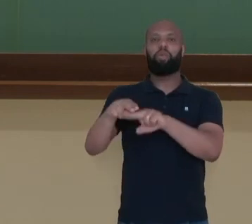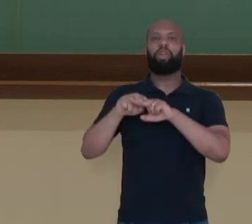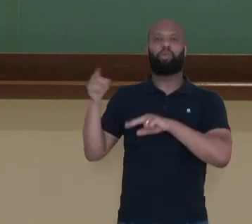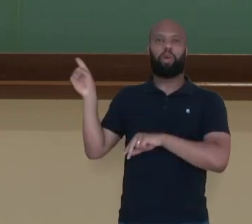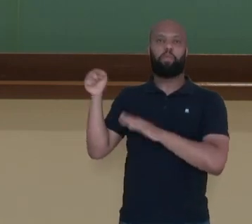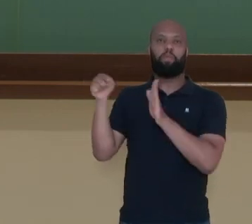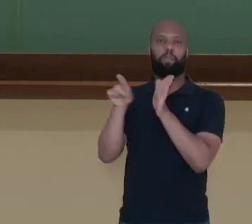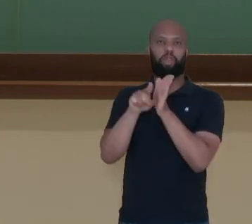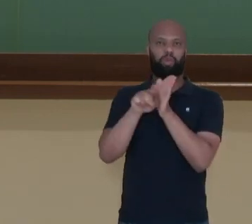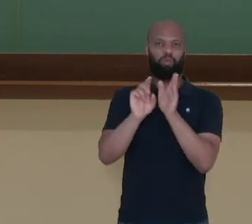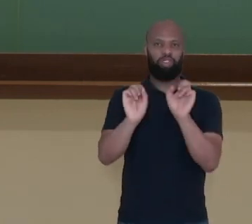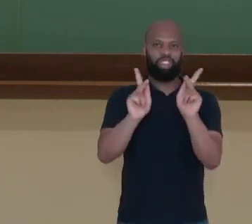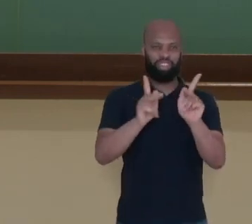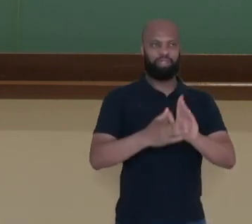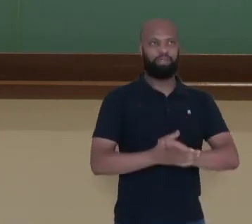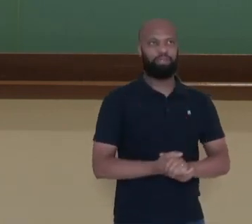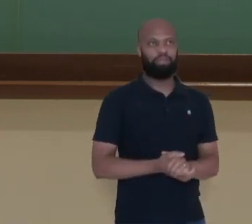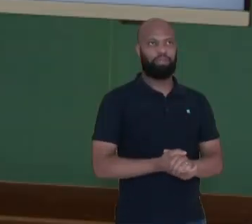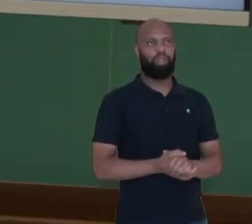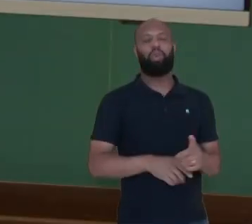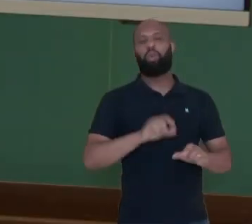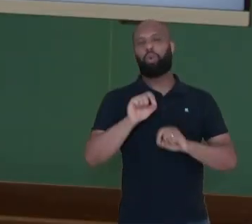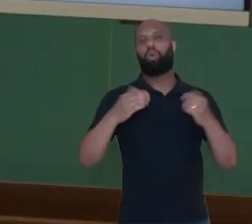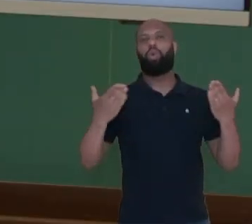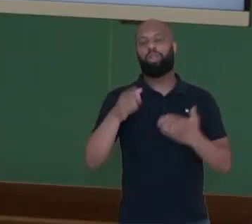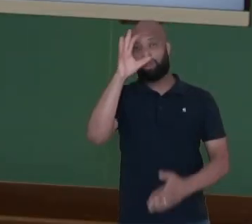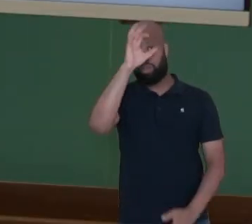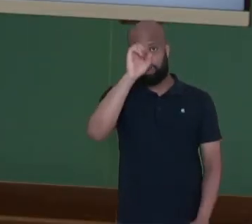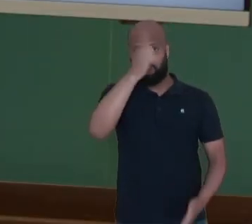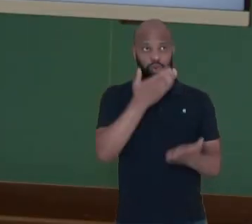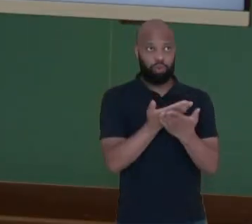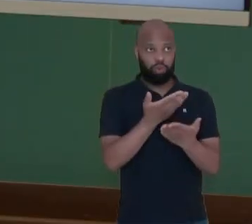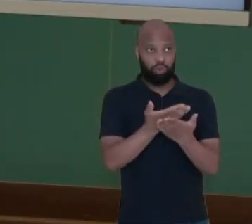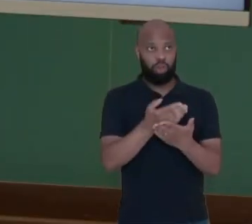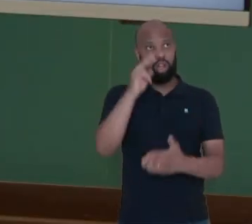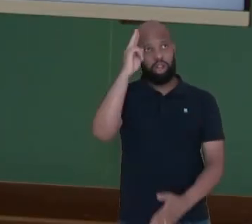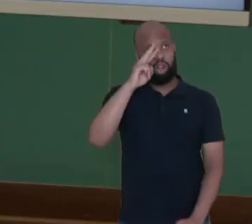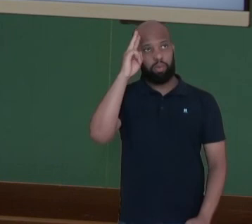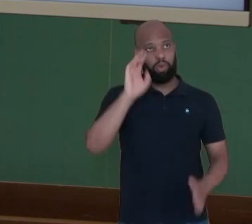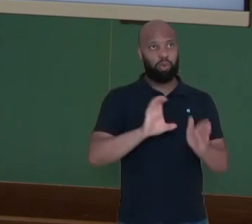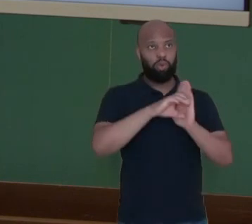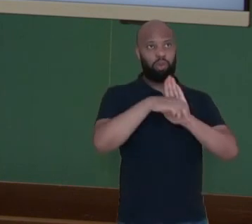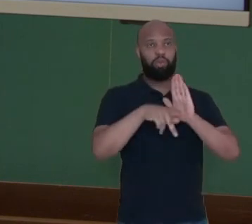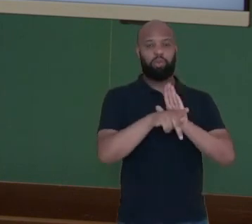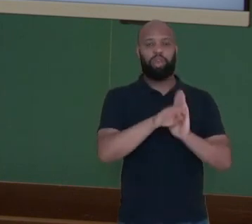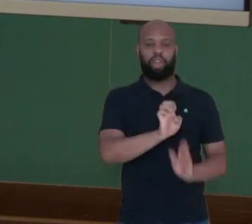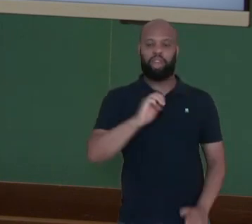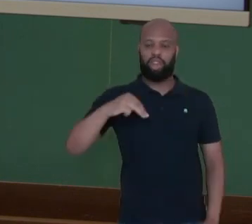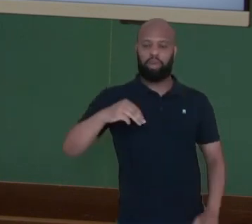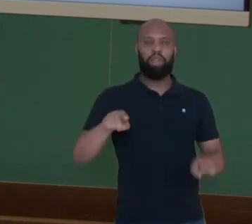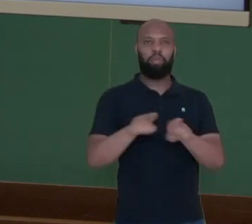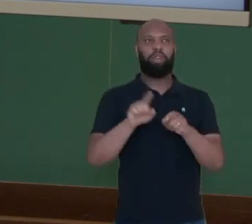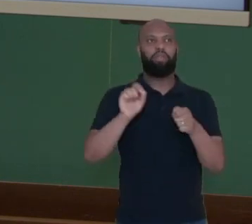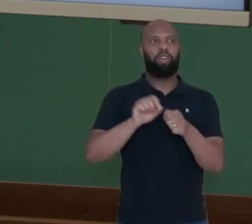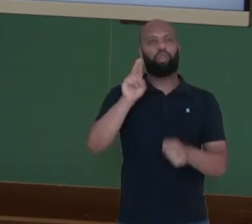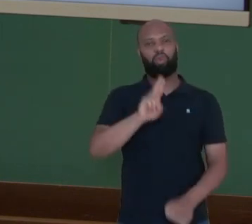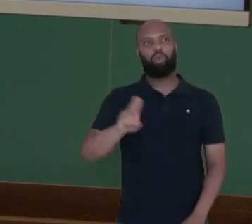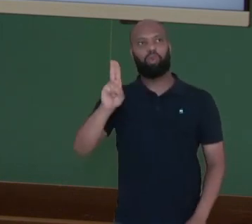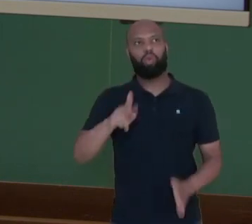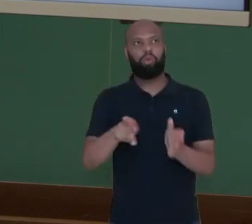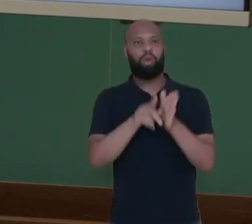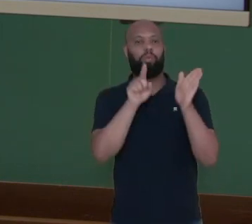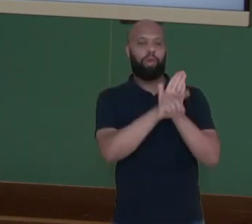dele. Ok? Então, o que vimos hoje? Relembramos os conceitos de energia mecânica e fizemos aplicações